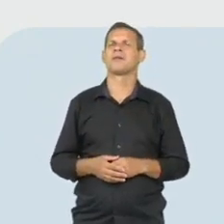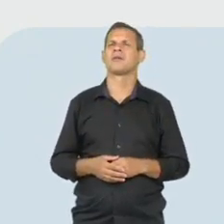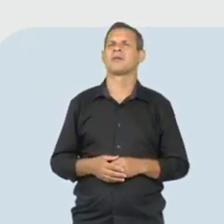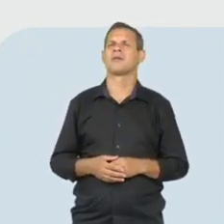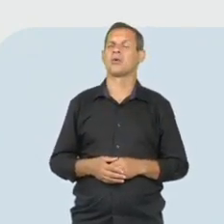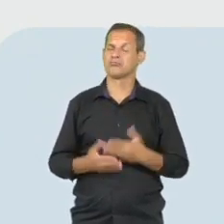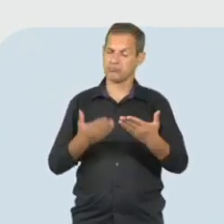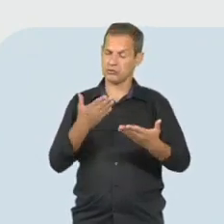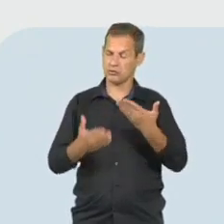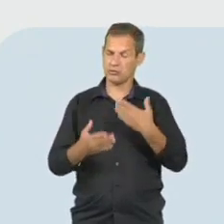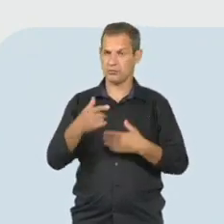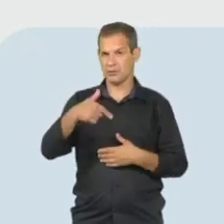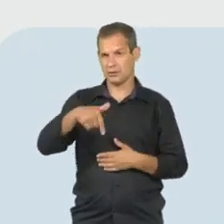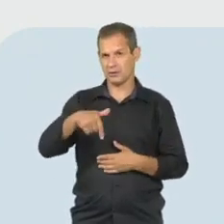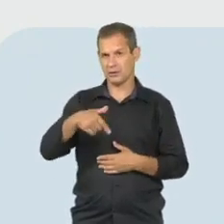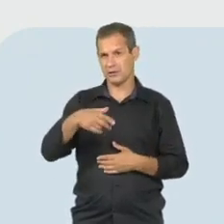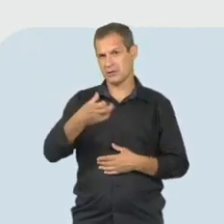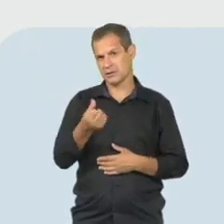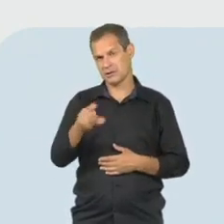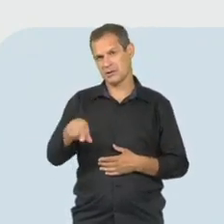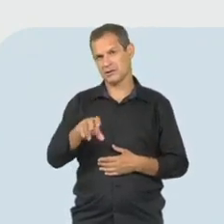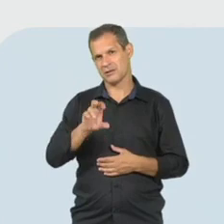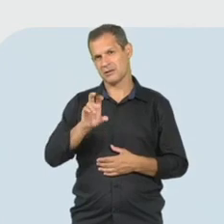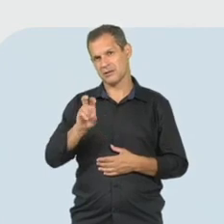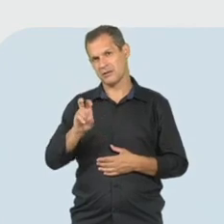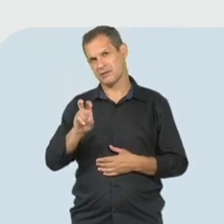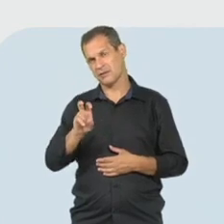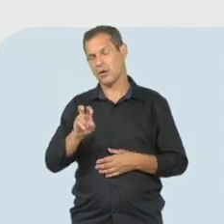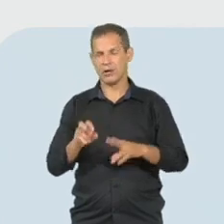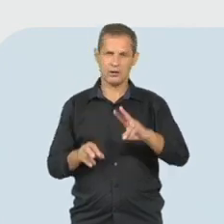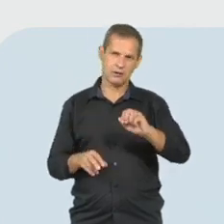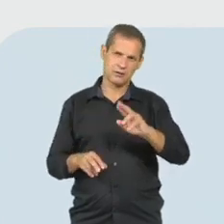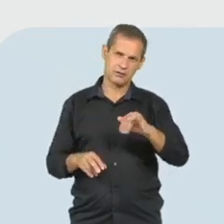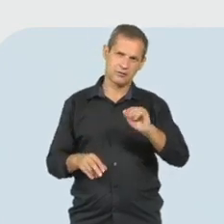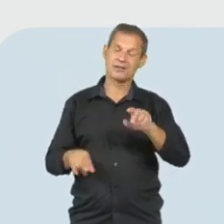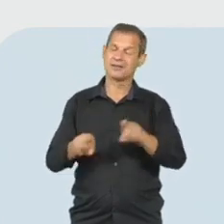dos pesos era 76,05, a variância também era